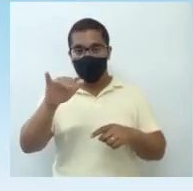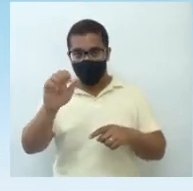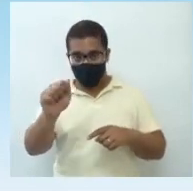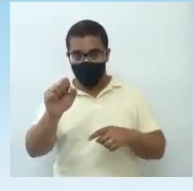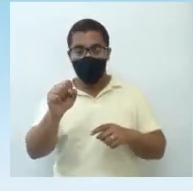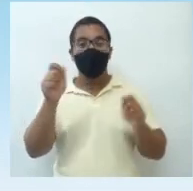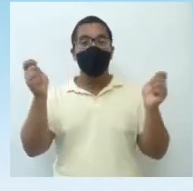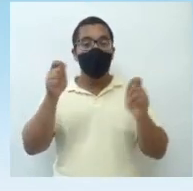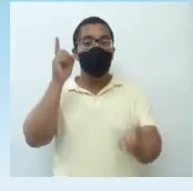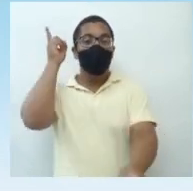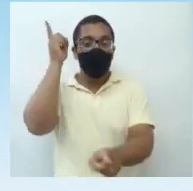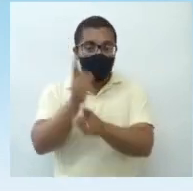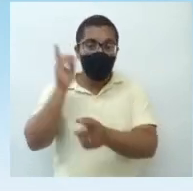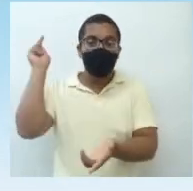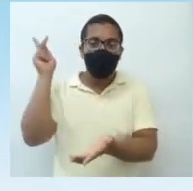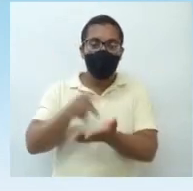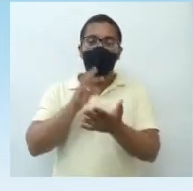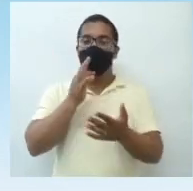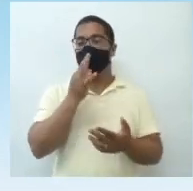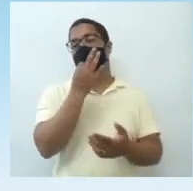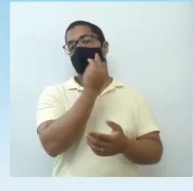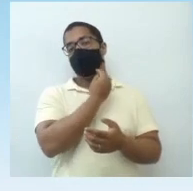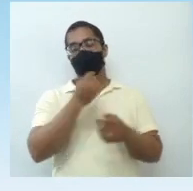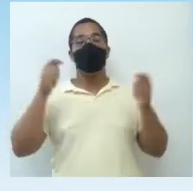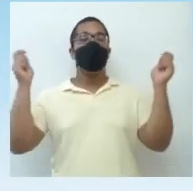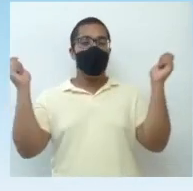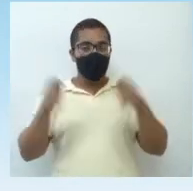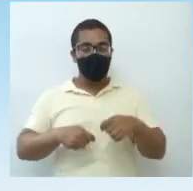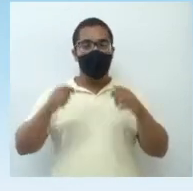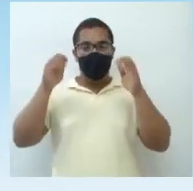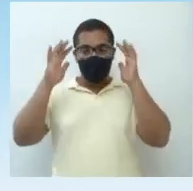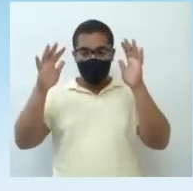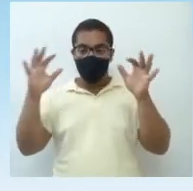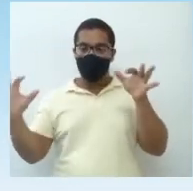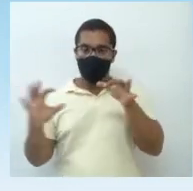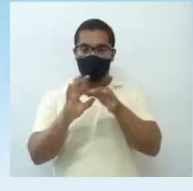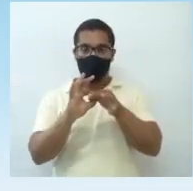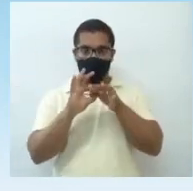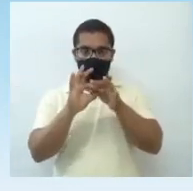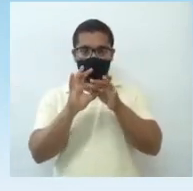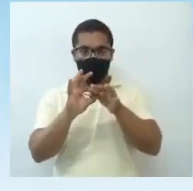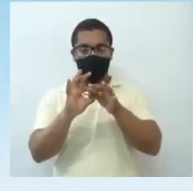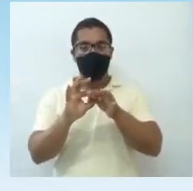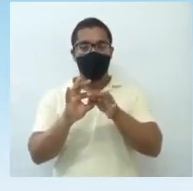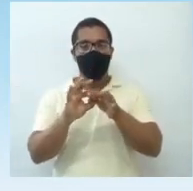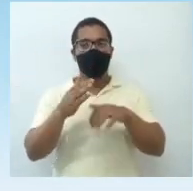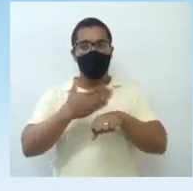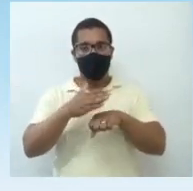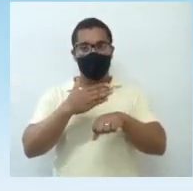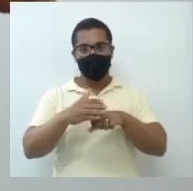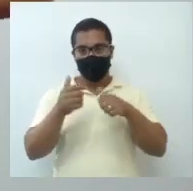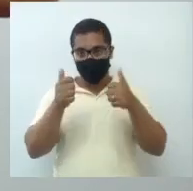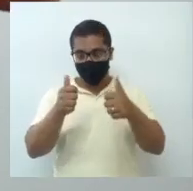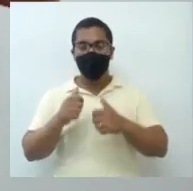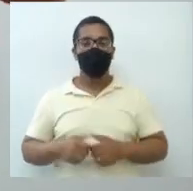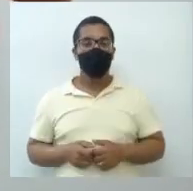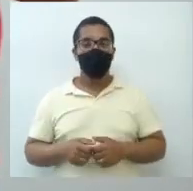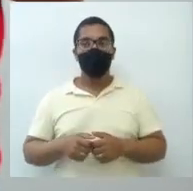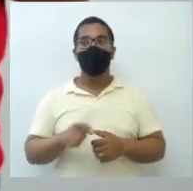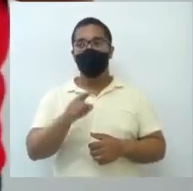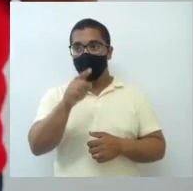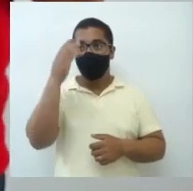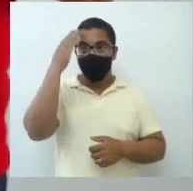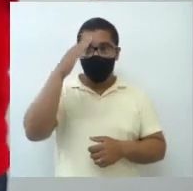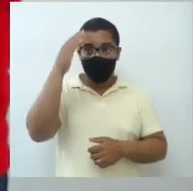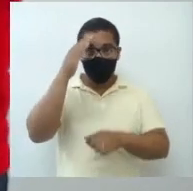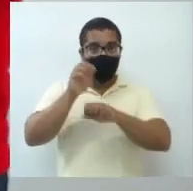se encontrar o verdadeiro conhecimento para que a teoria Silent comprar Ok eu espero que você tenha